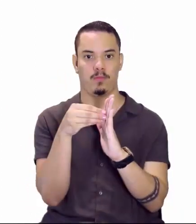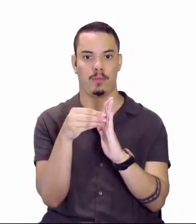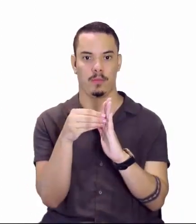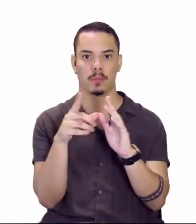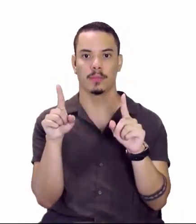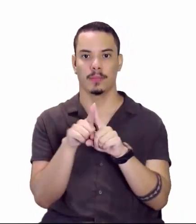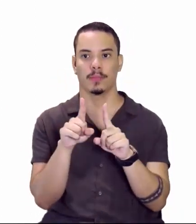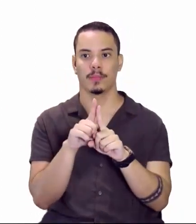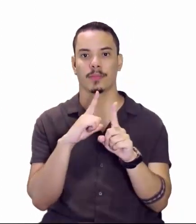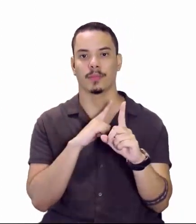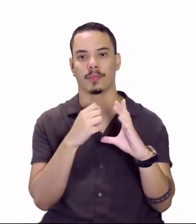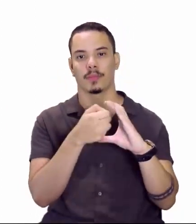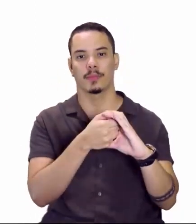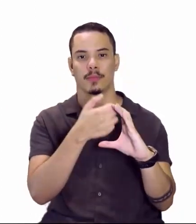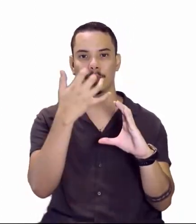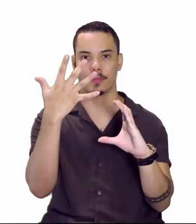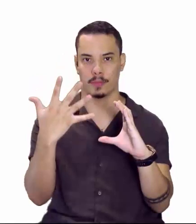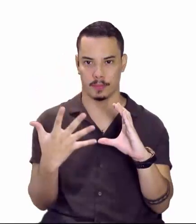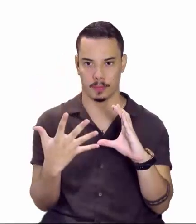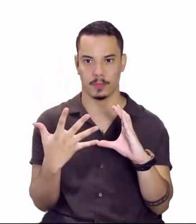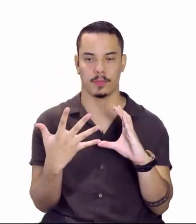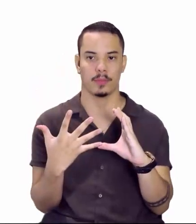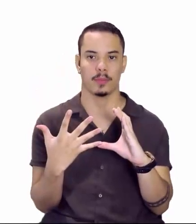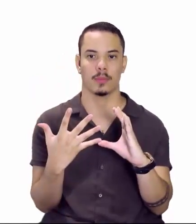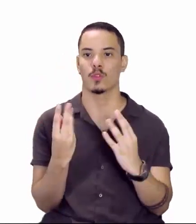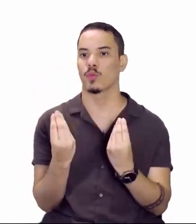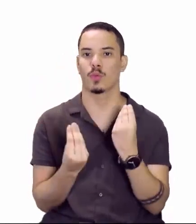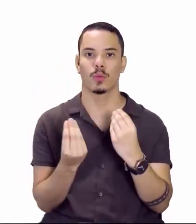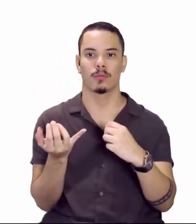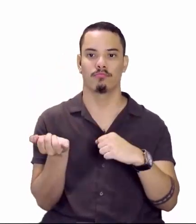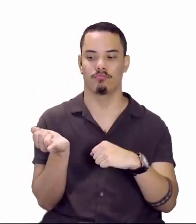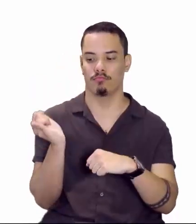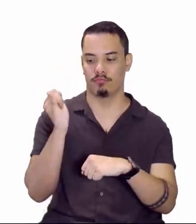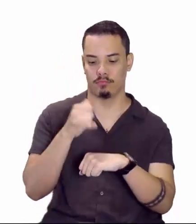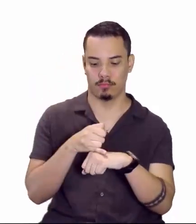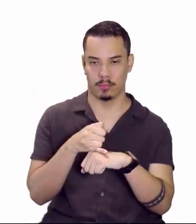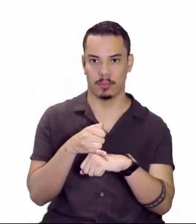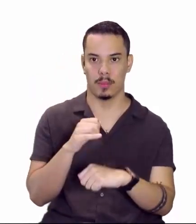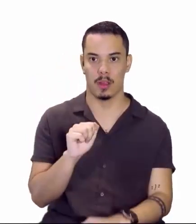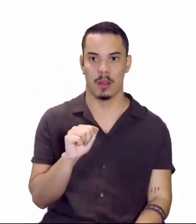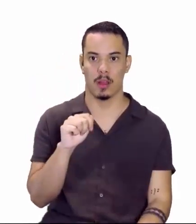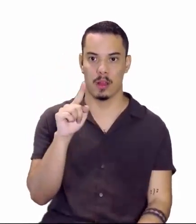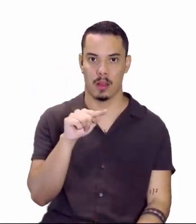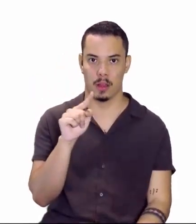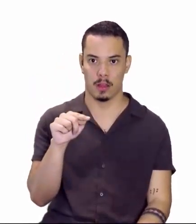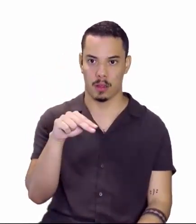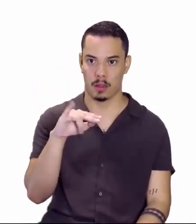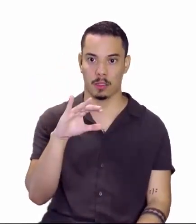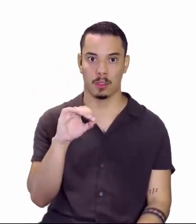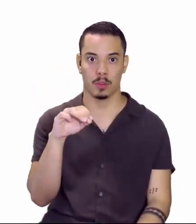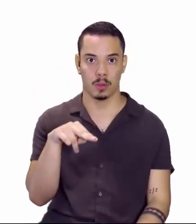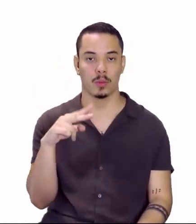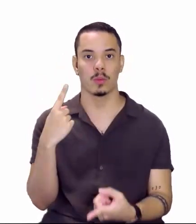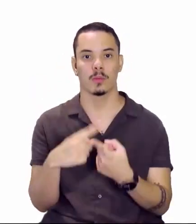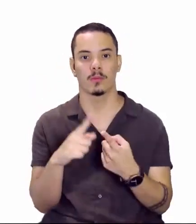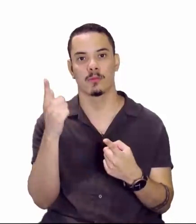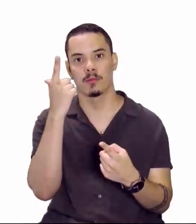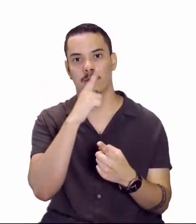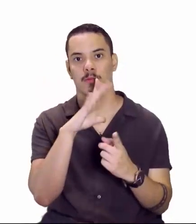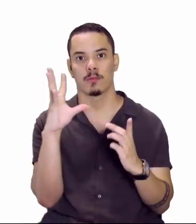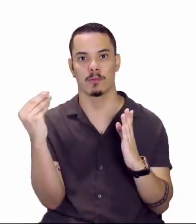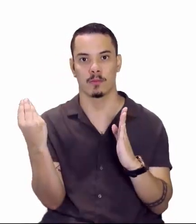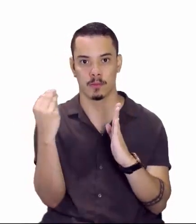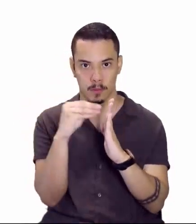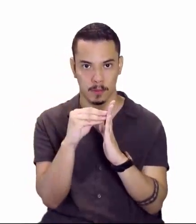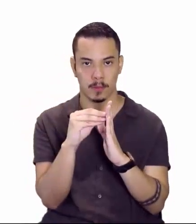é caracterizado como um íon ânion. E ele é um íon negativo, por quê? Porque ganhou elétron. E para